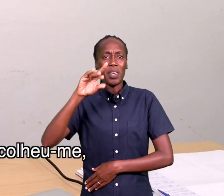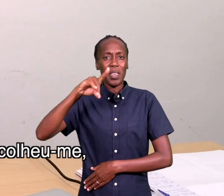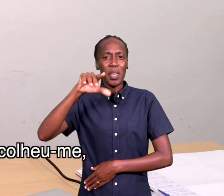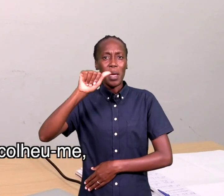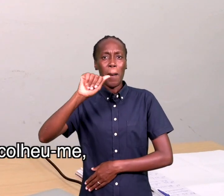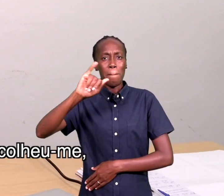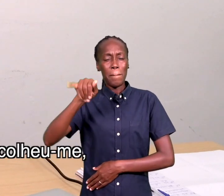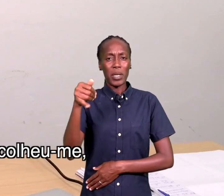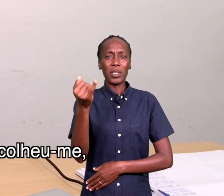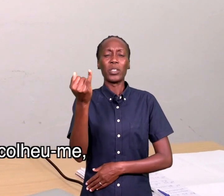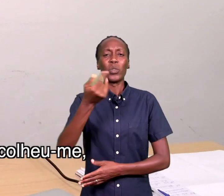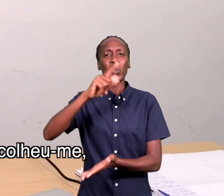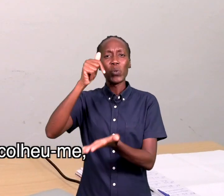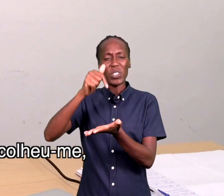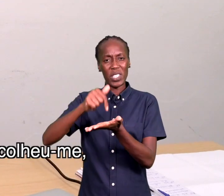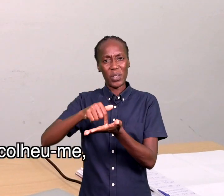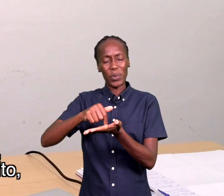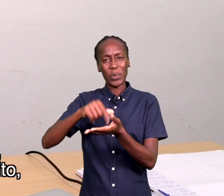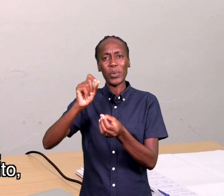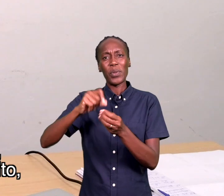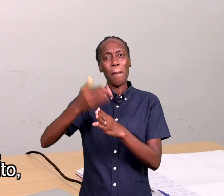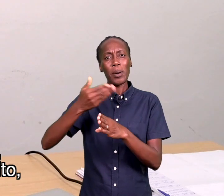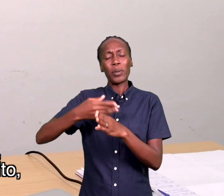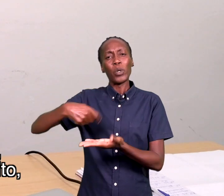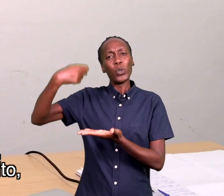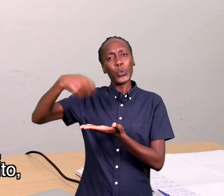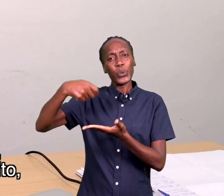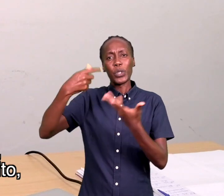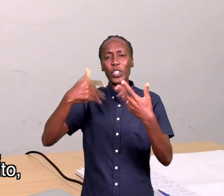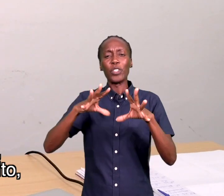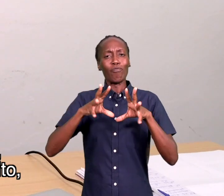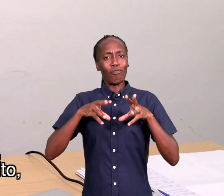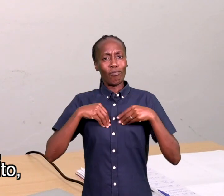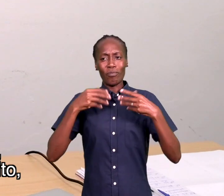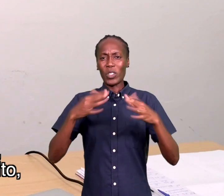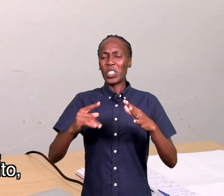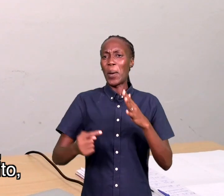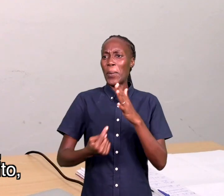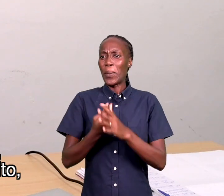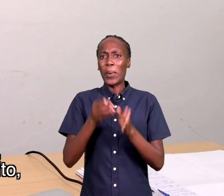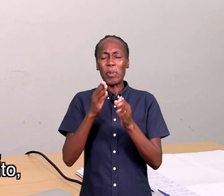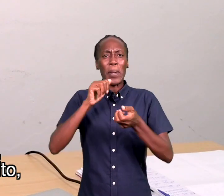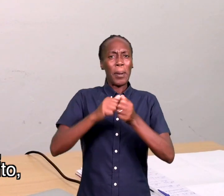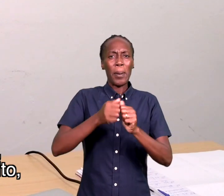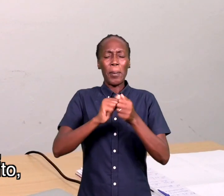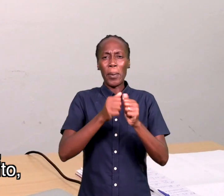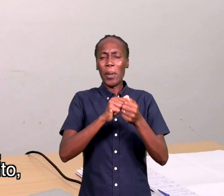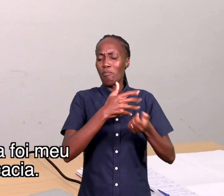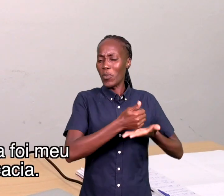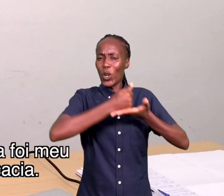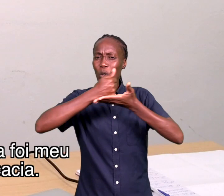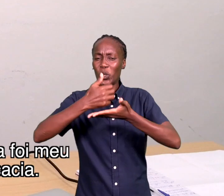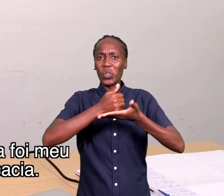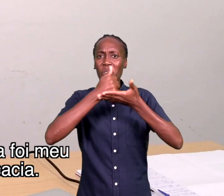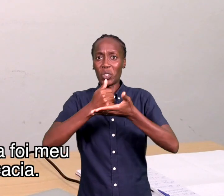Práticas Jurídicas me acolheu. Fiz, defendi vários casos, graças a Deus, com êxito.